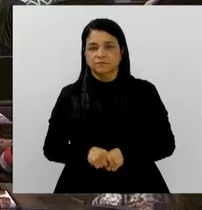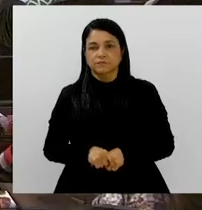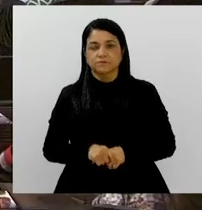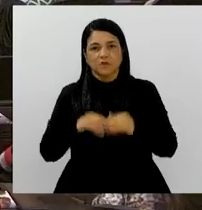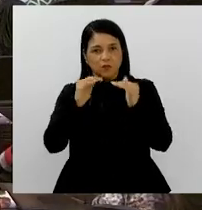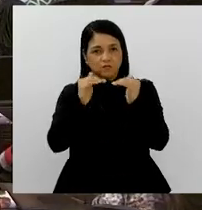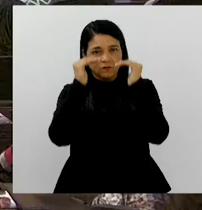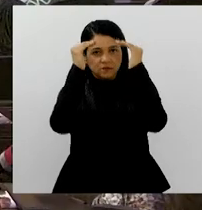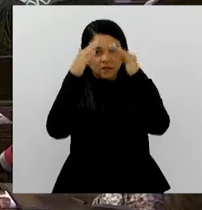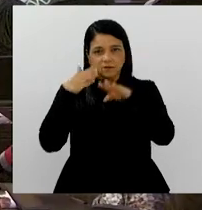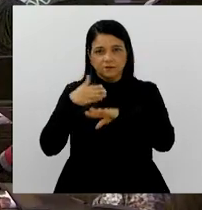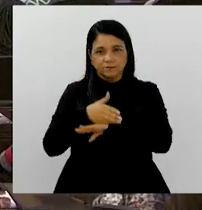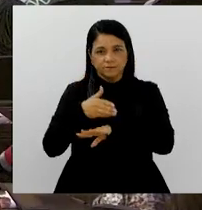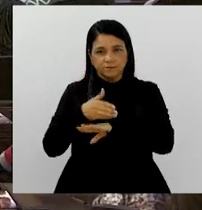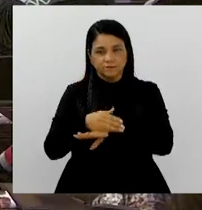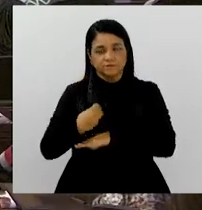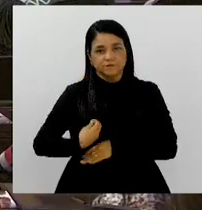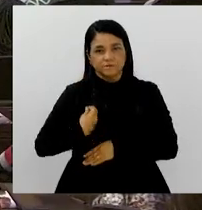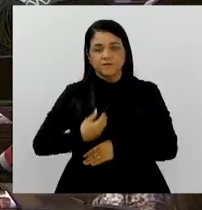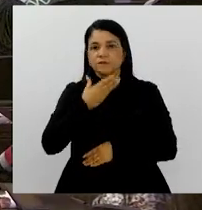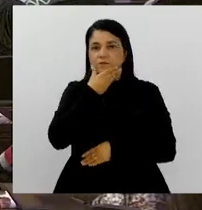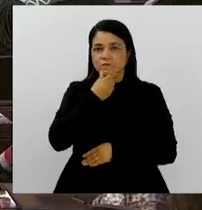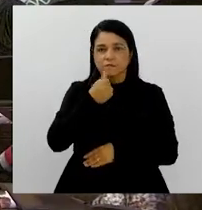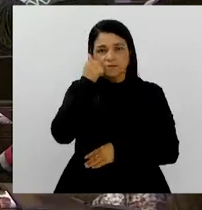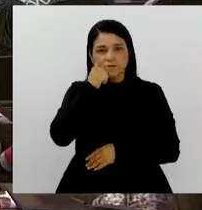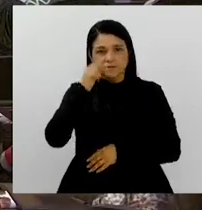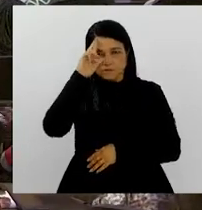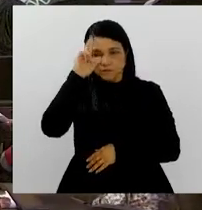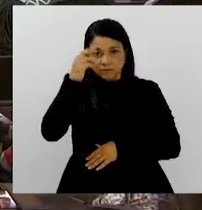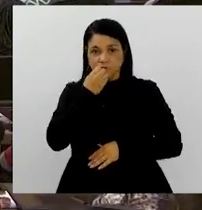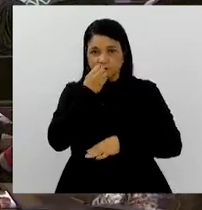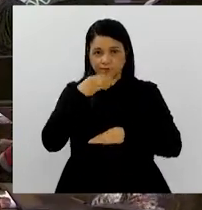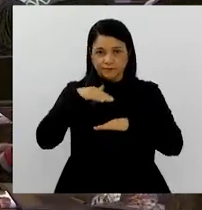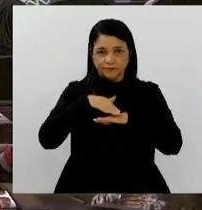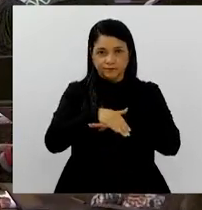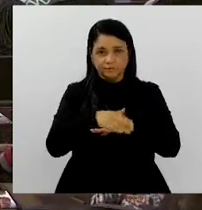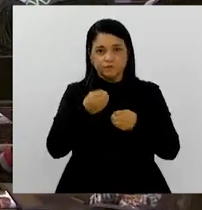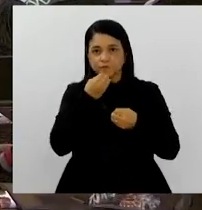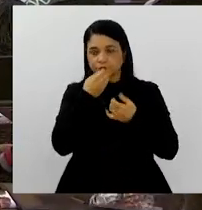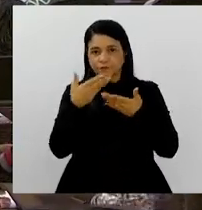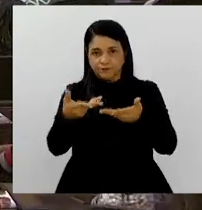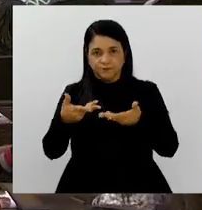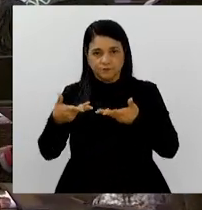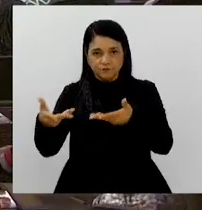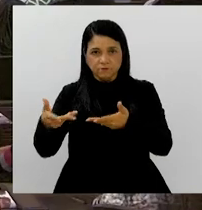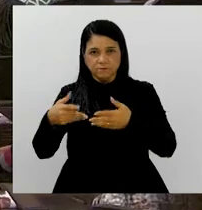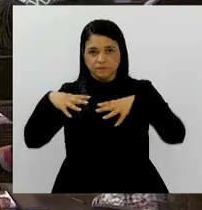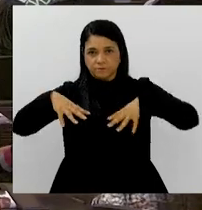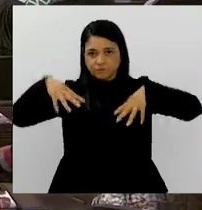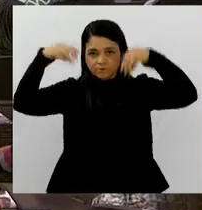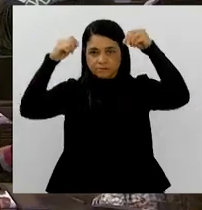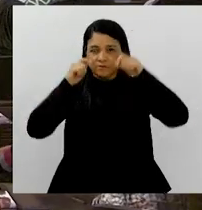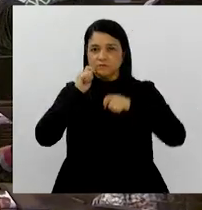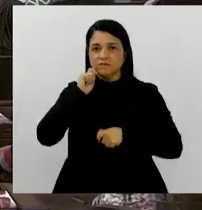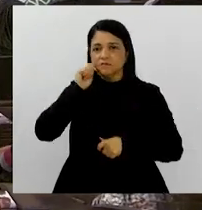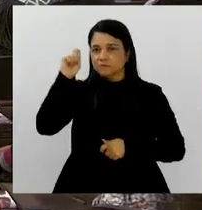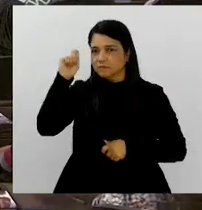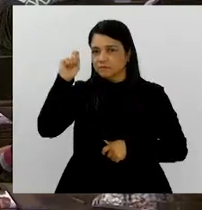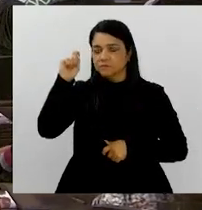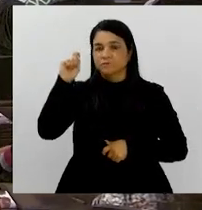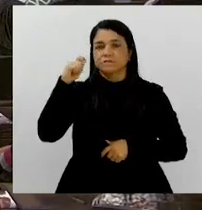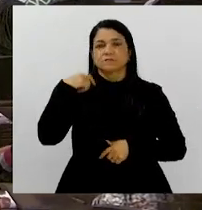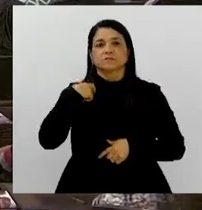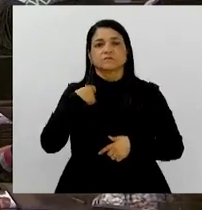Autoridades presentes, senhoras e senhores, boa noite. Sejam todos bem-vindos ao Palácio Tiradentes, lugar